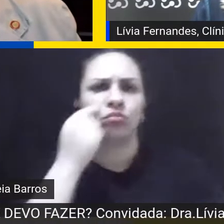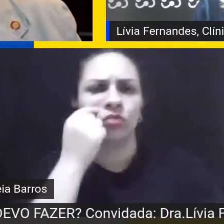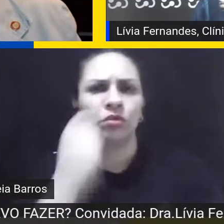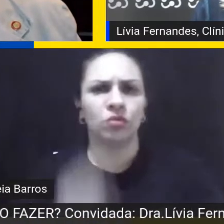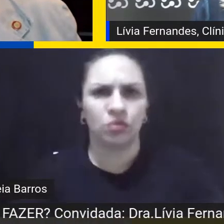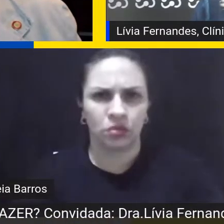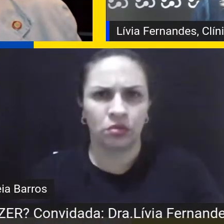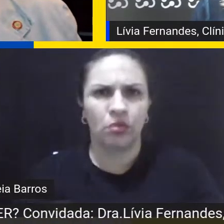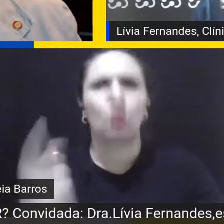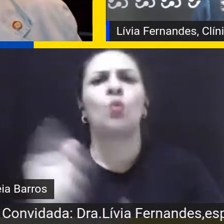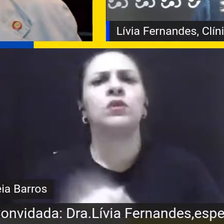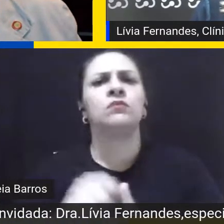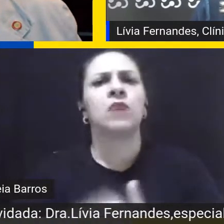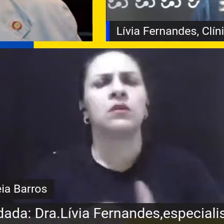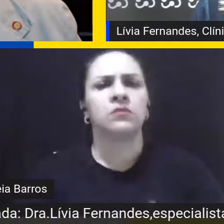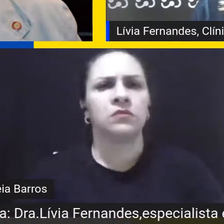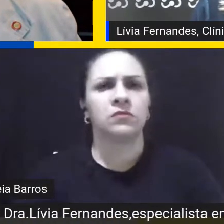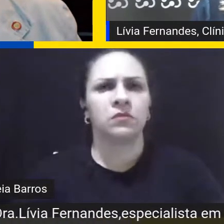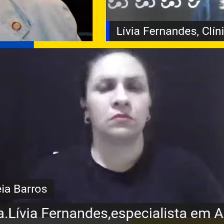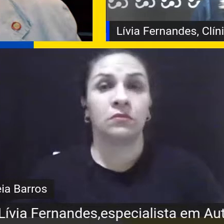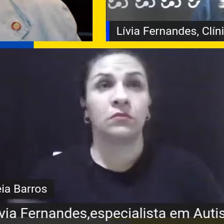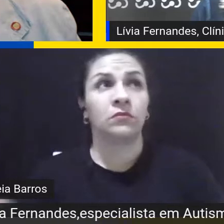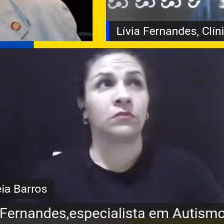meses já? Então,